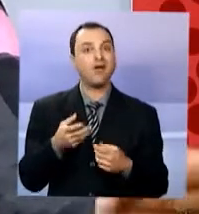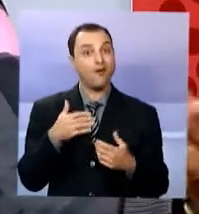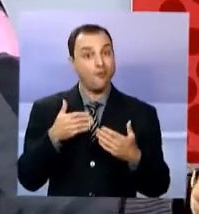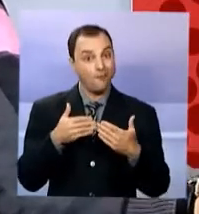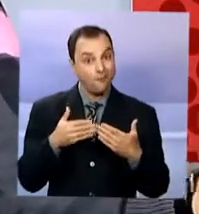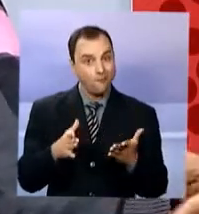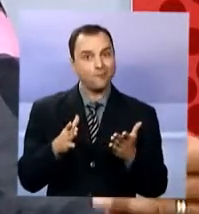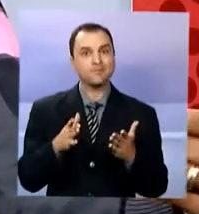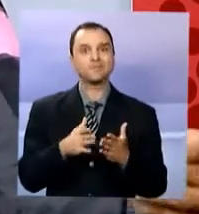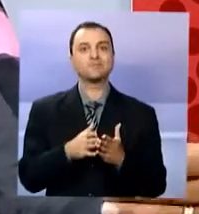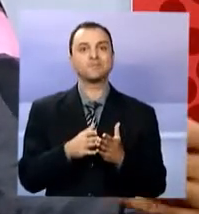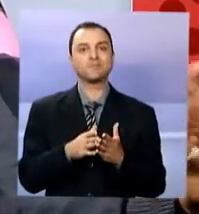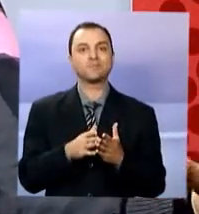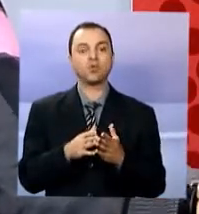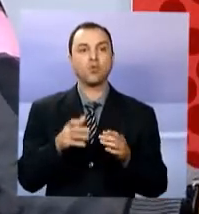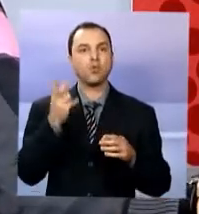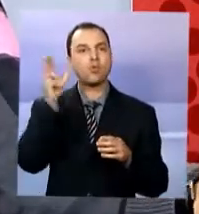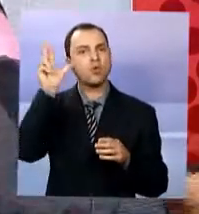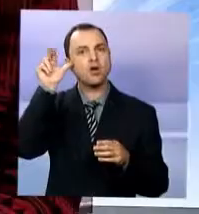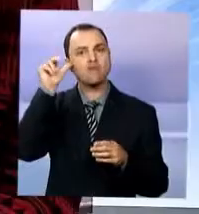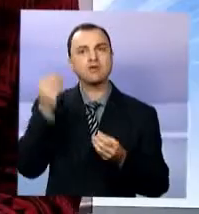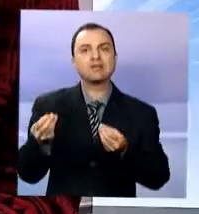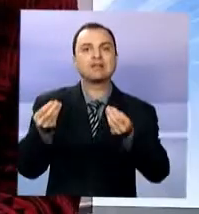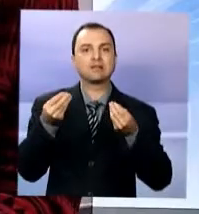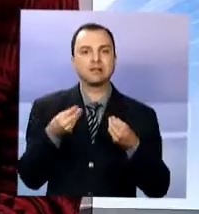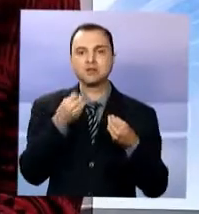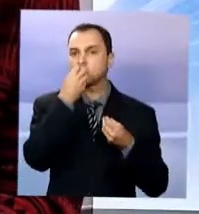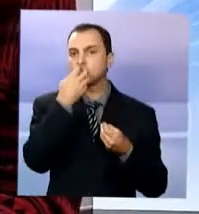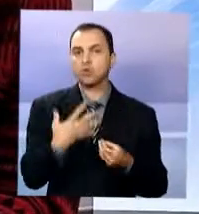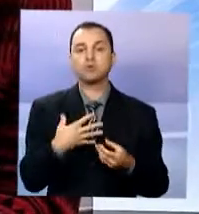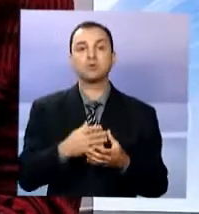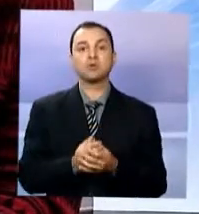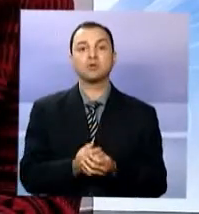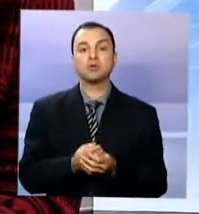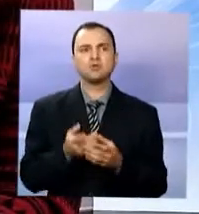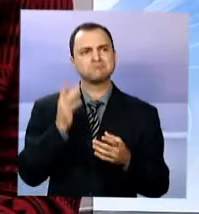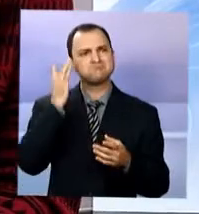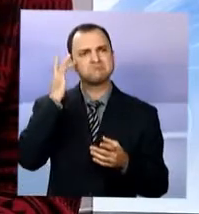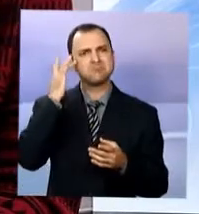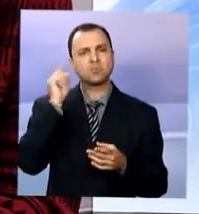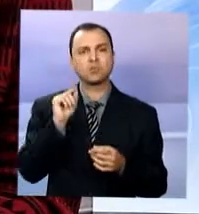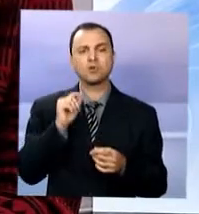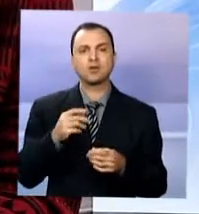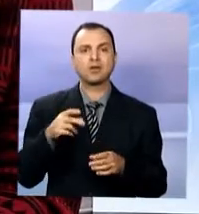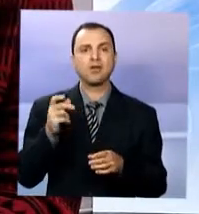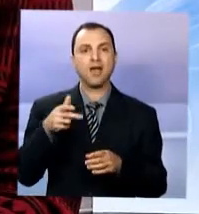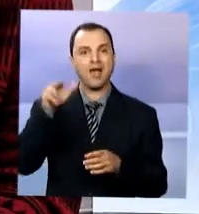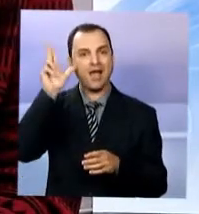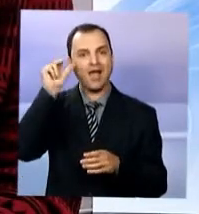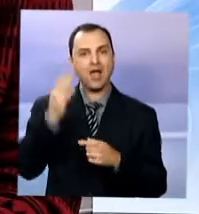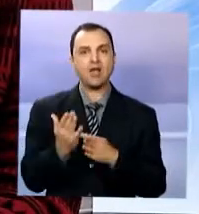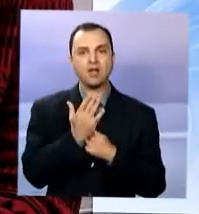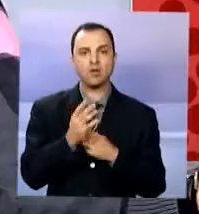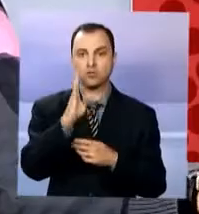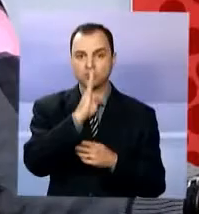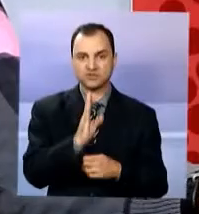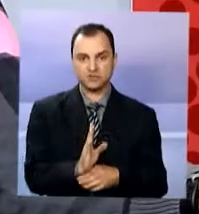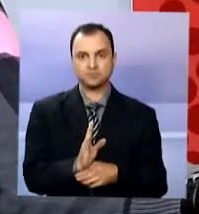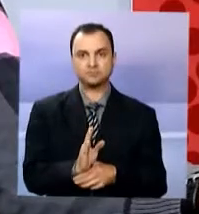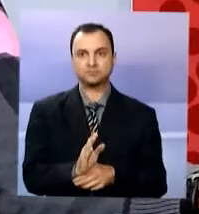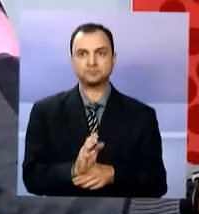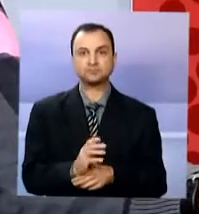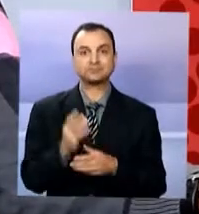começou o meu o que o que que o que que o cavalo pode trazer de bom então eu acho que sim depois terapia hoje na verdade no Brasil